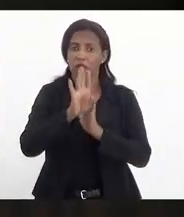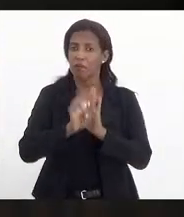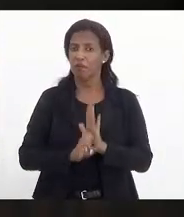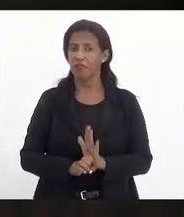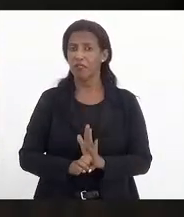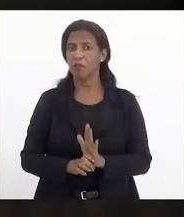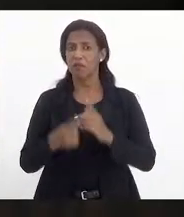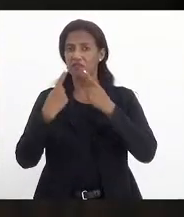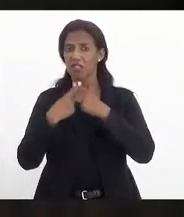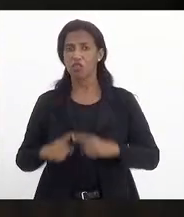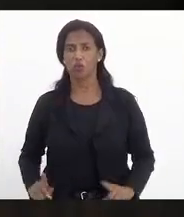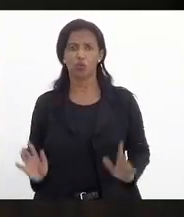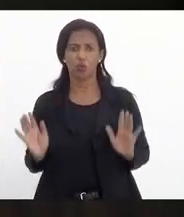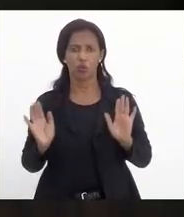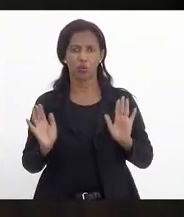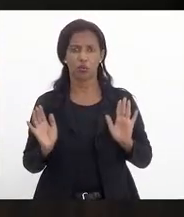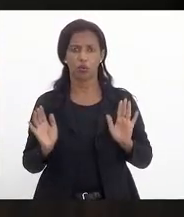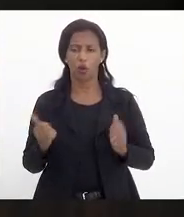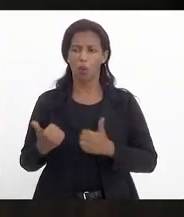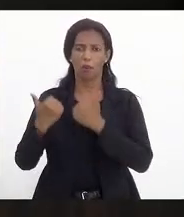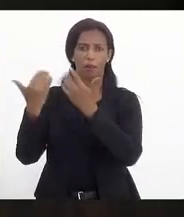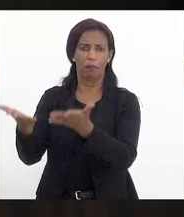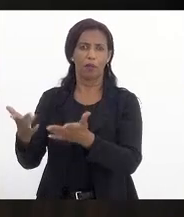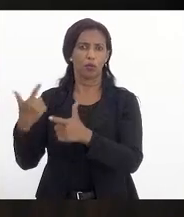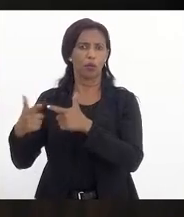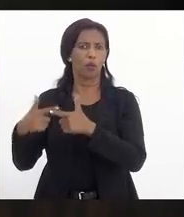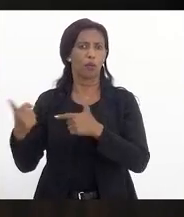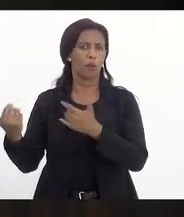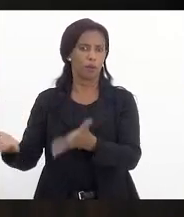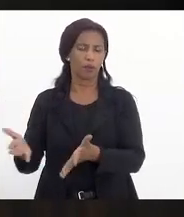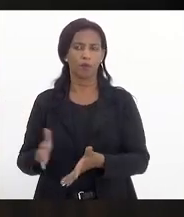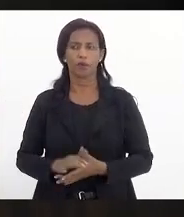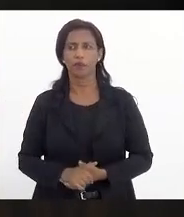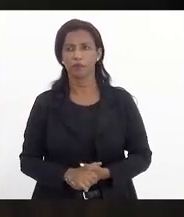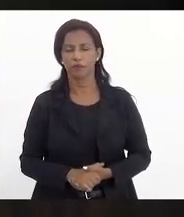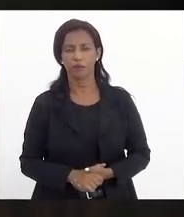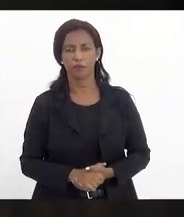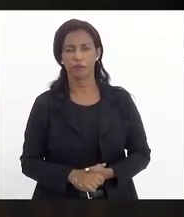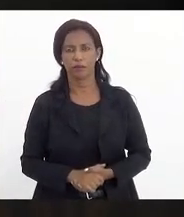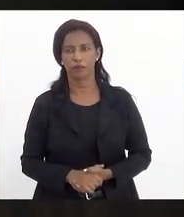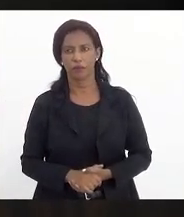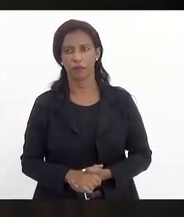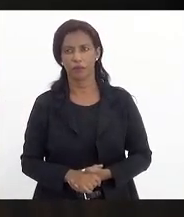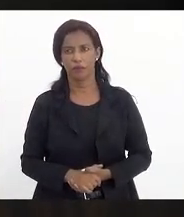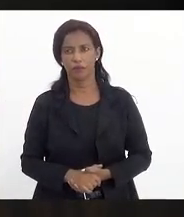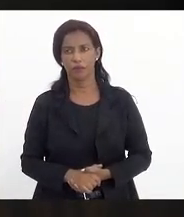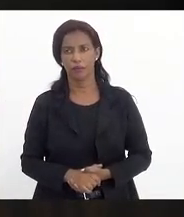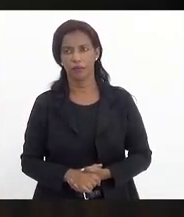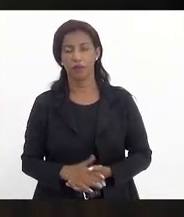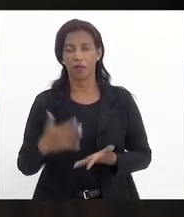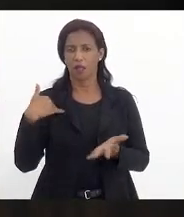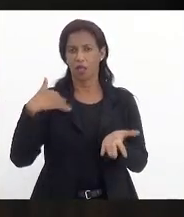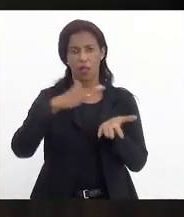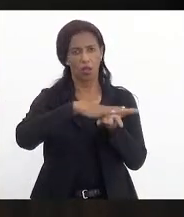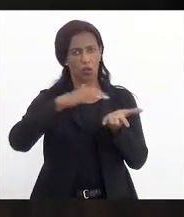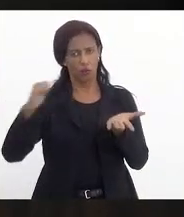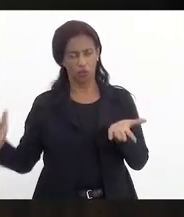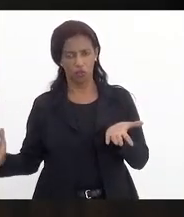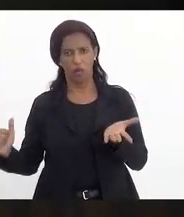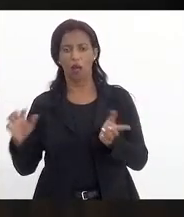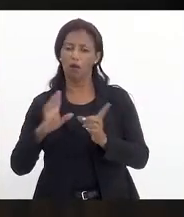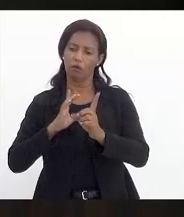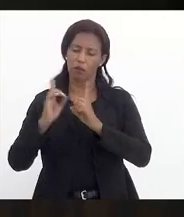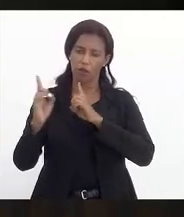fazer um discurso, para jogar para a categoria, com todo não, respeito. Presidente, então, não, presidente. Então é o seguinte, o governador de respeito eu vou retirar lei... de pauta, nós vamos abrir a